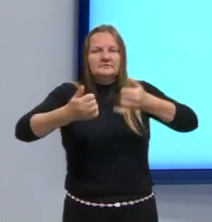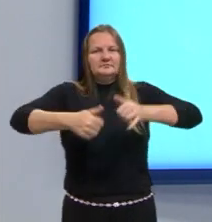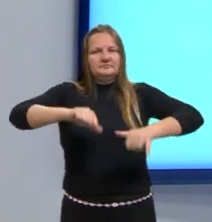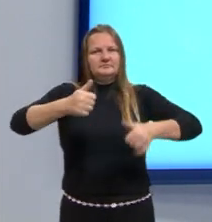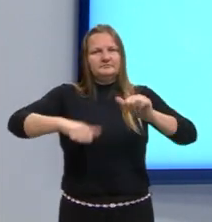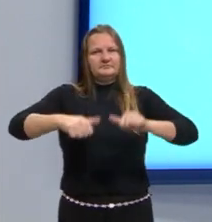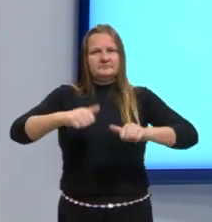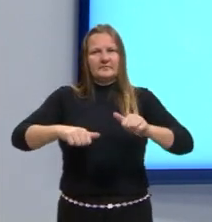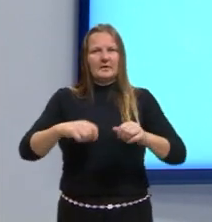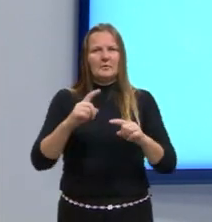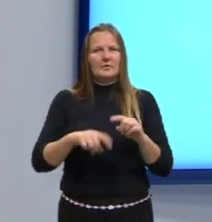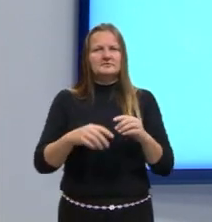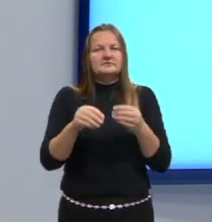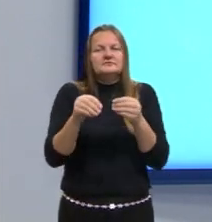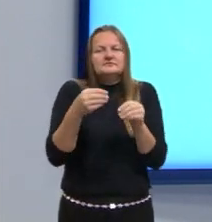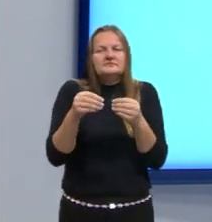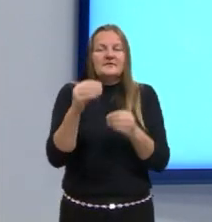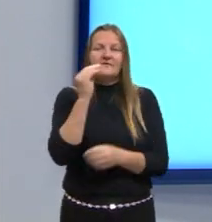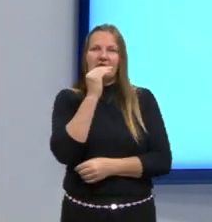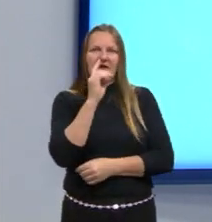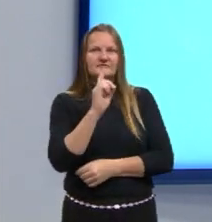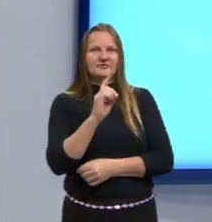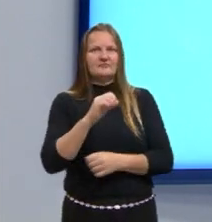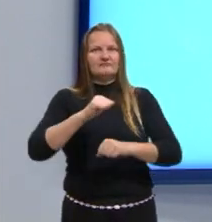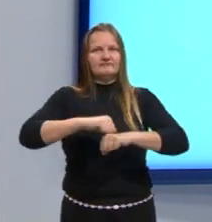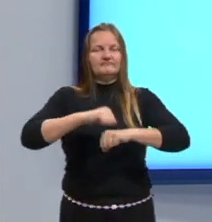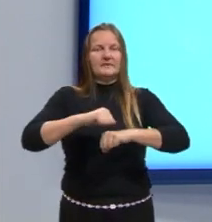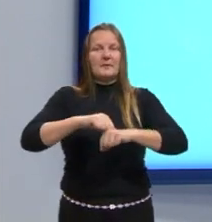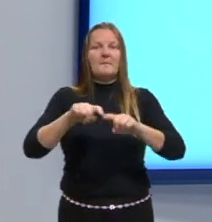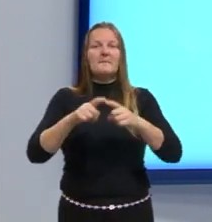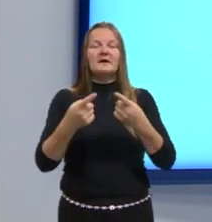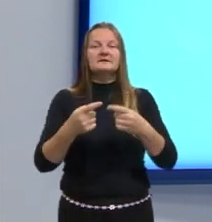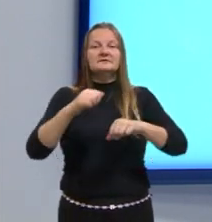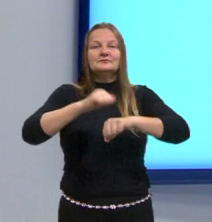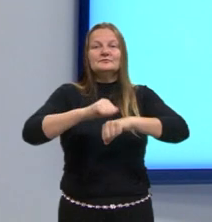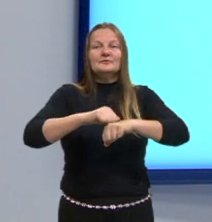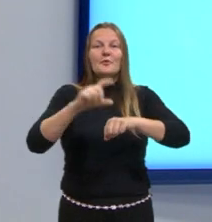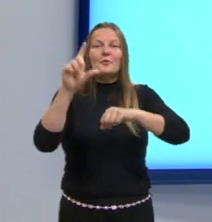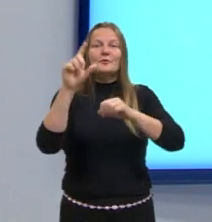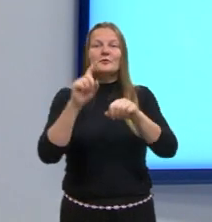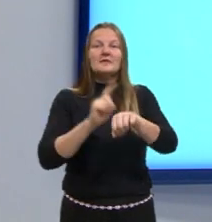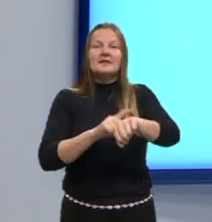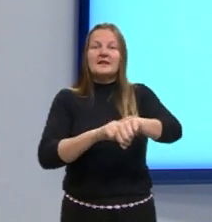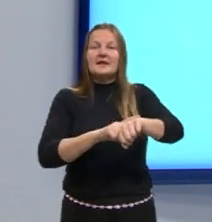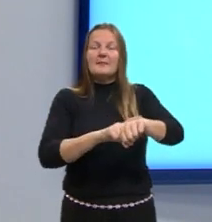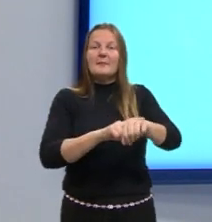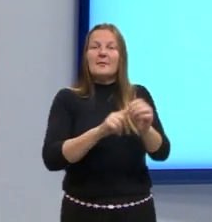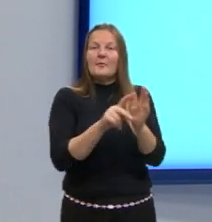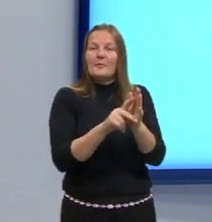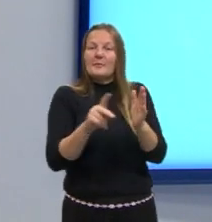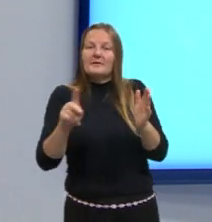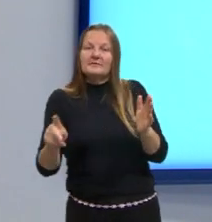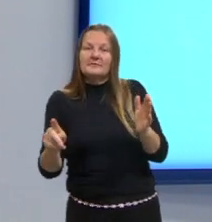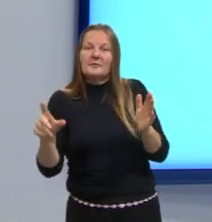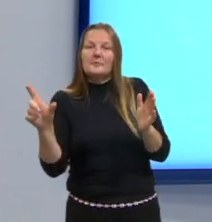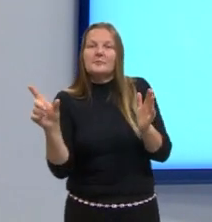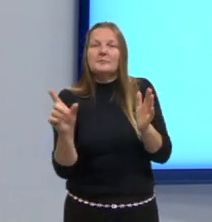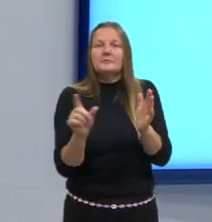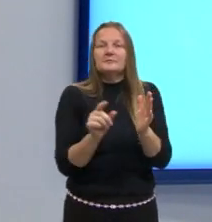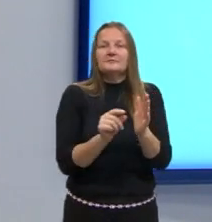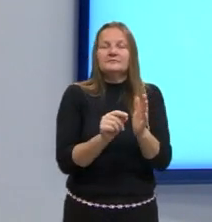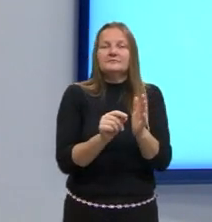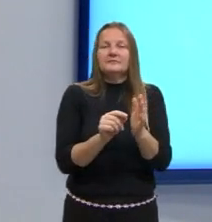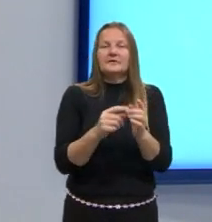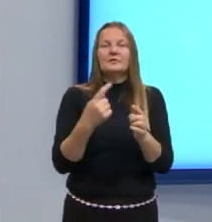então ele não pode ser tão degradável assim só que o tempo de degradação dele vai ser muito menor do que os